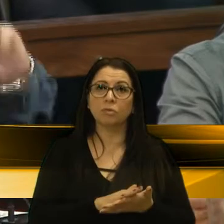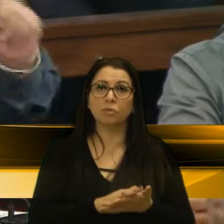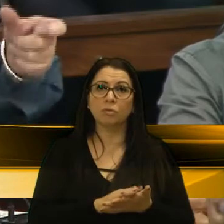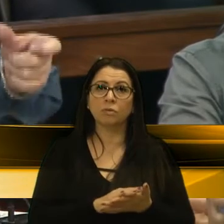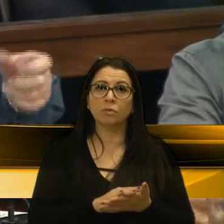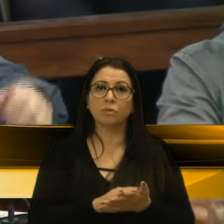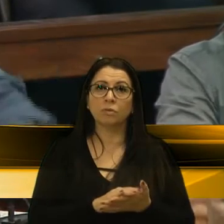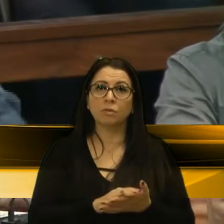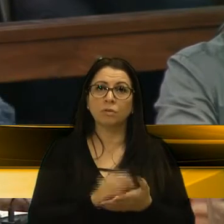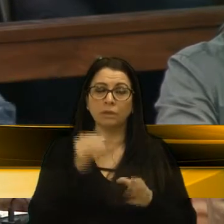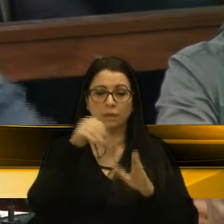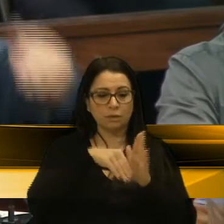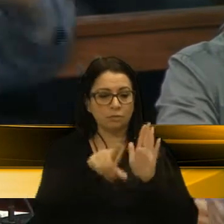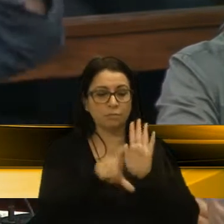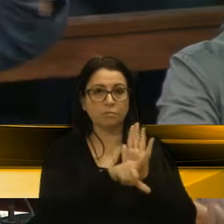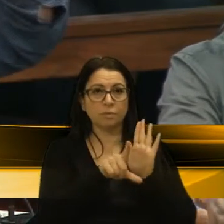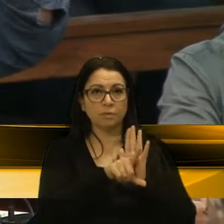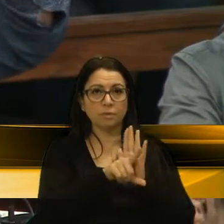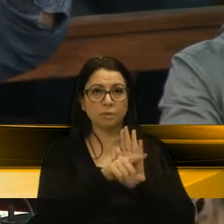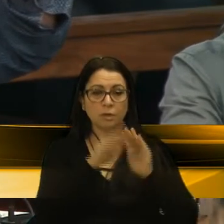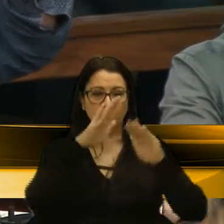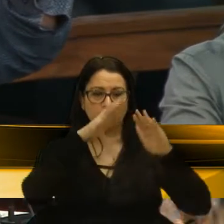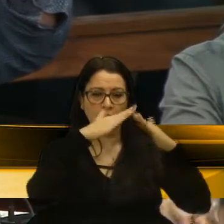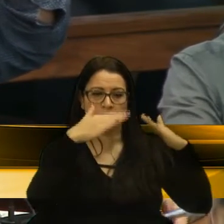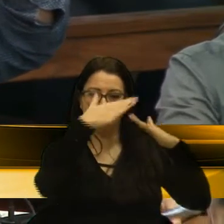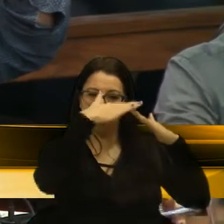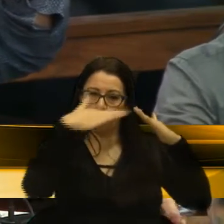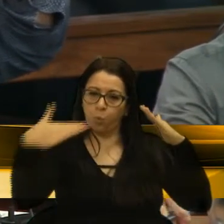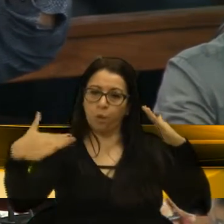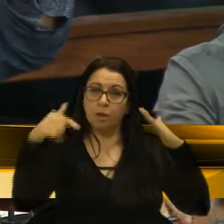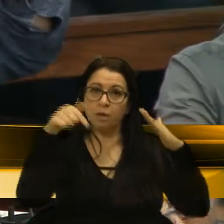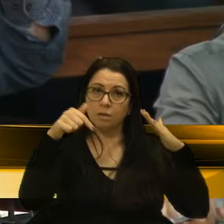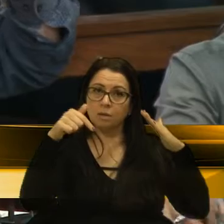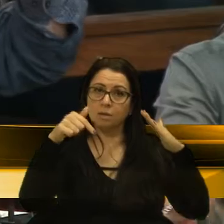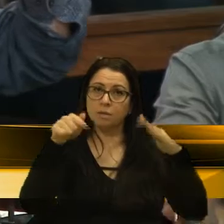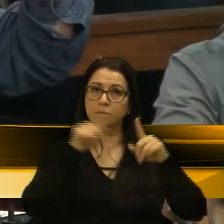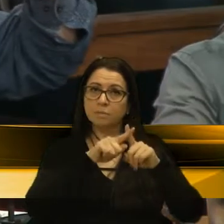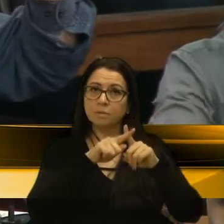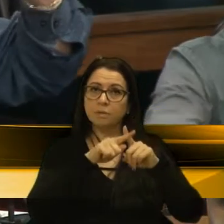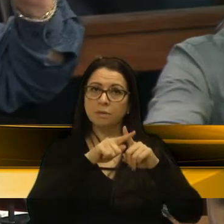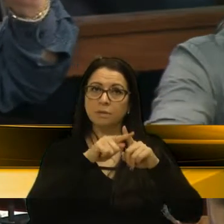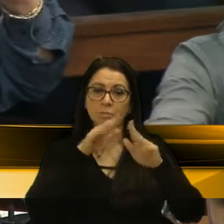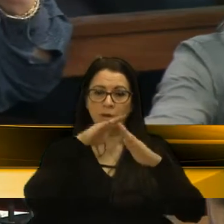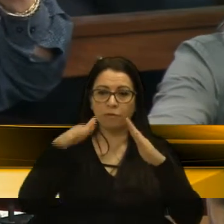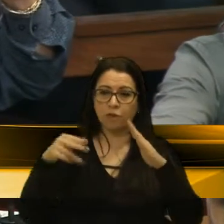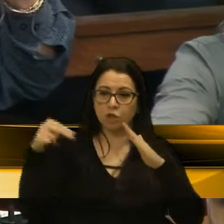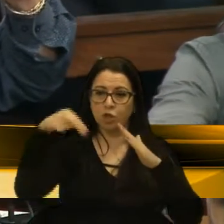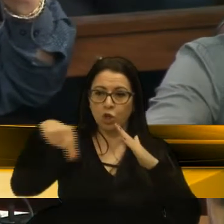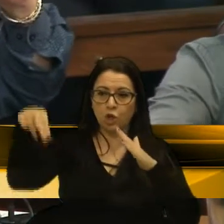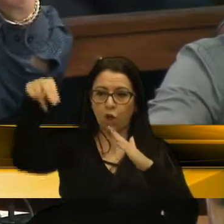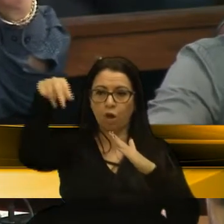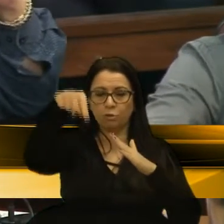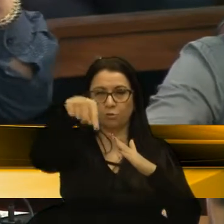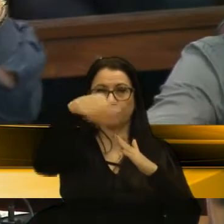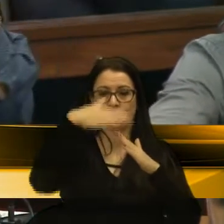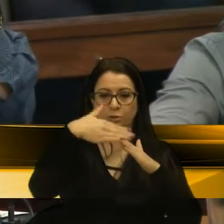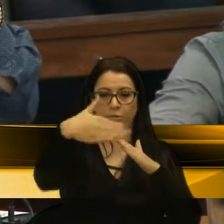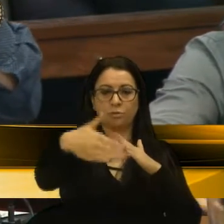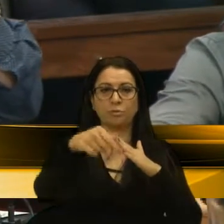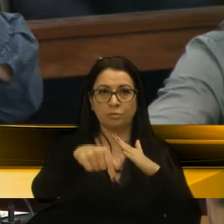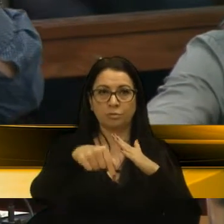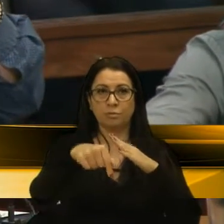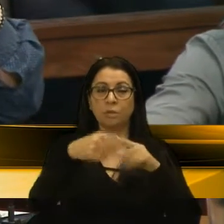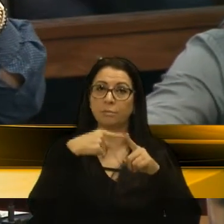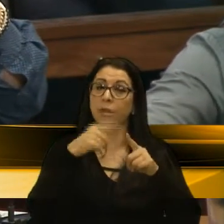na sua legislação que os telhados têm que ser voltados para a frente norte. Para a frente norte, exatamente